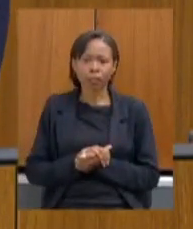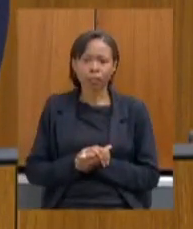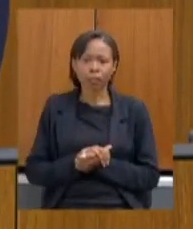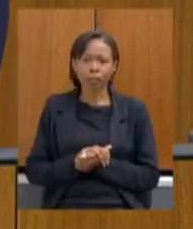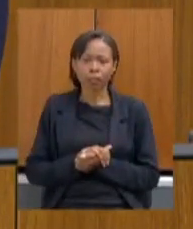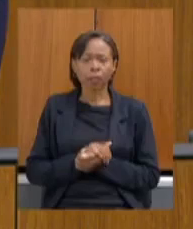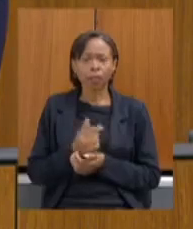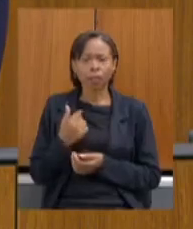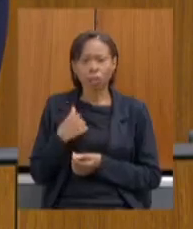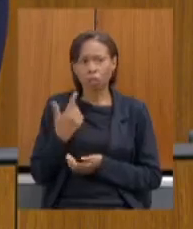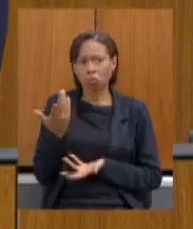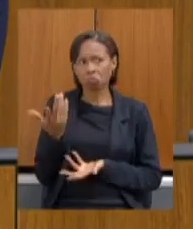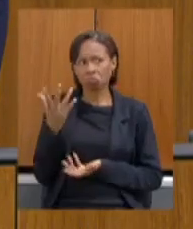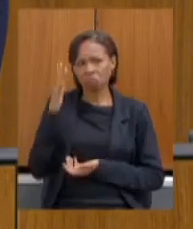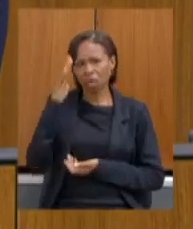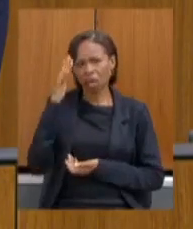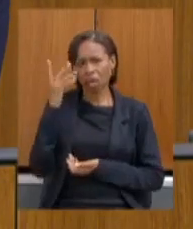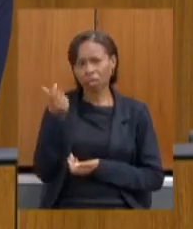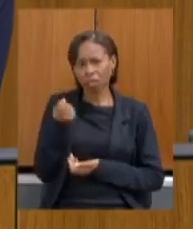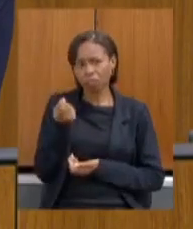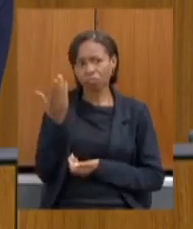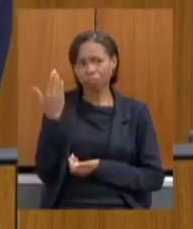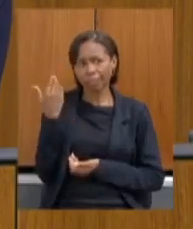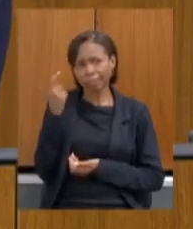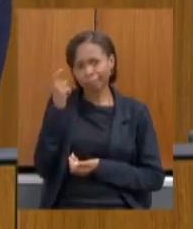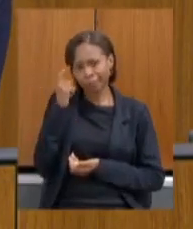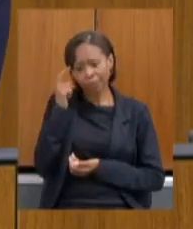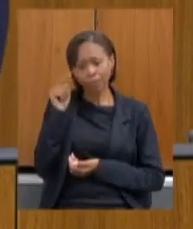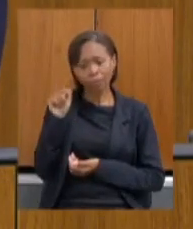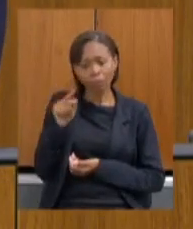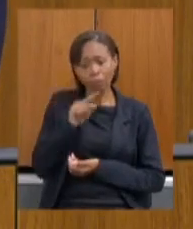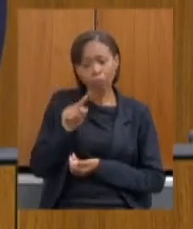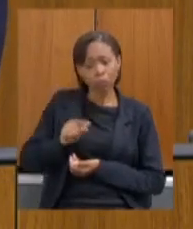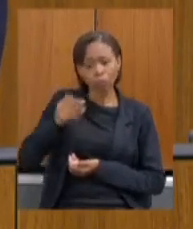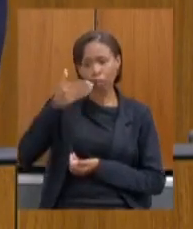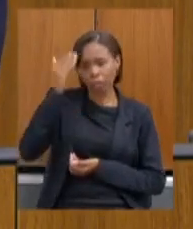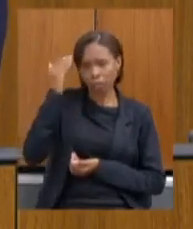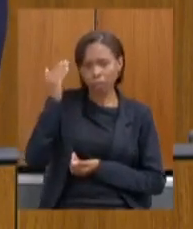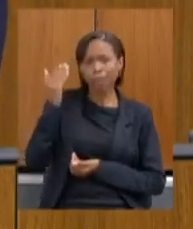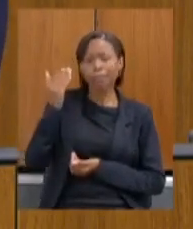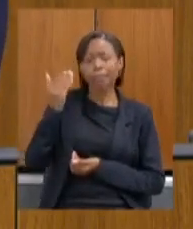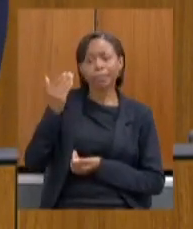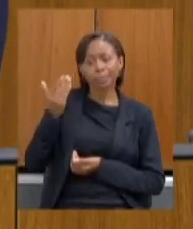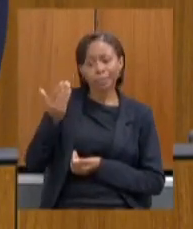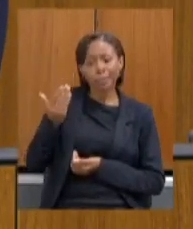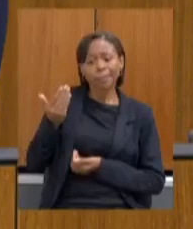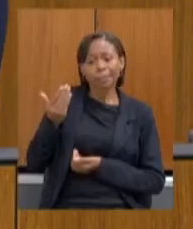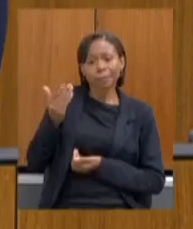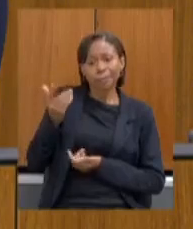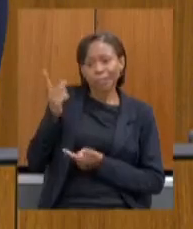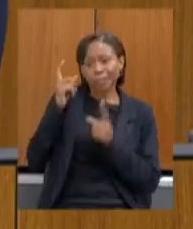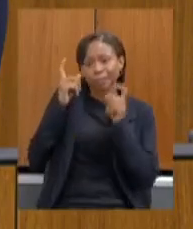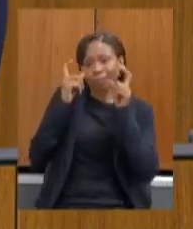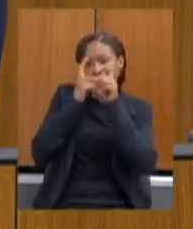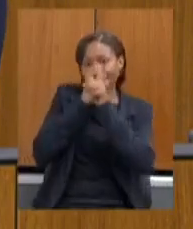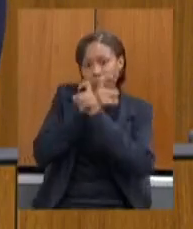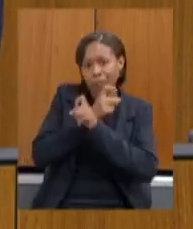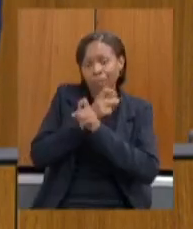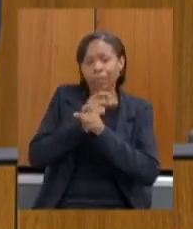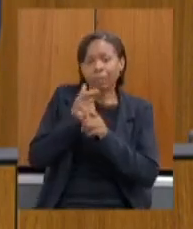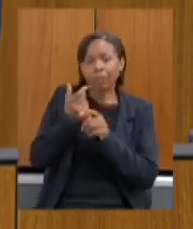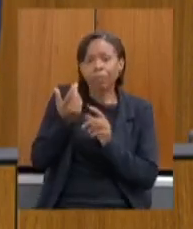E achava que seria, que ele teria muita dificuldade. E ainda veio, imediatamente, no primeiro mês, já,